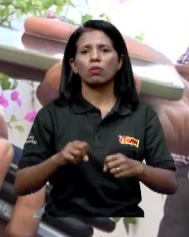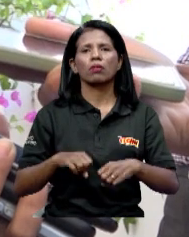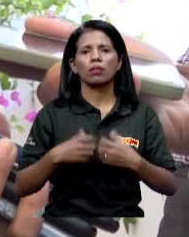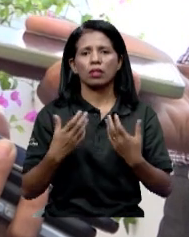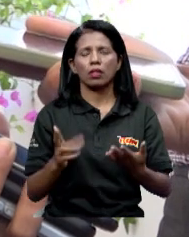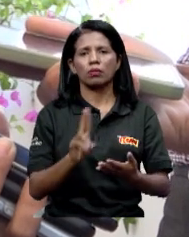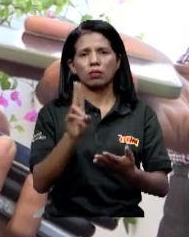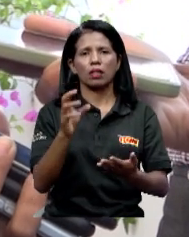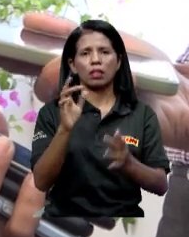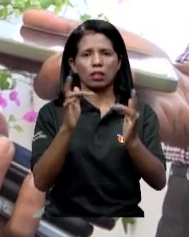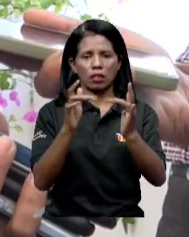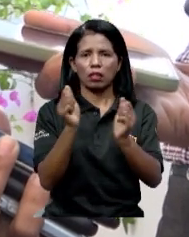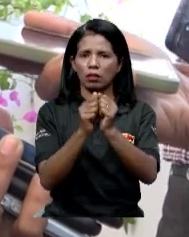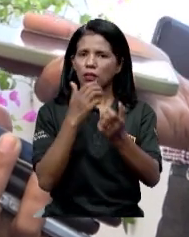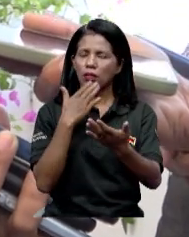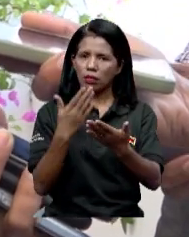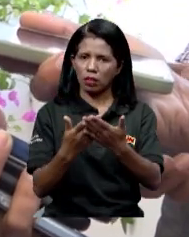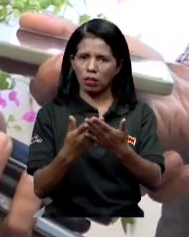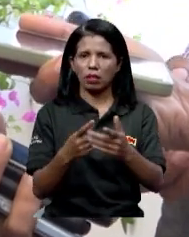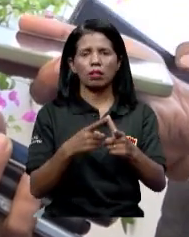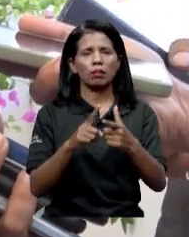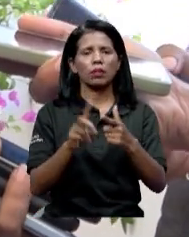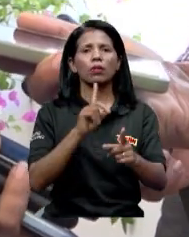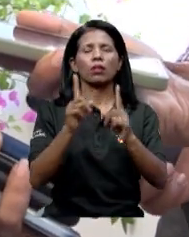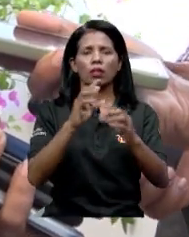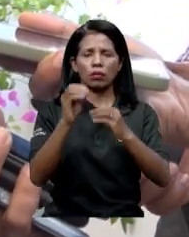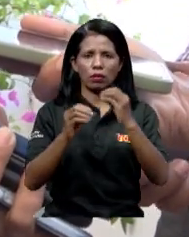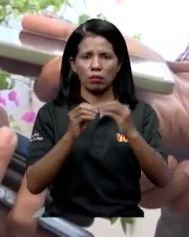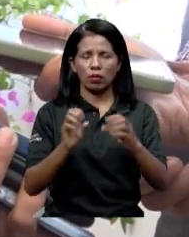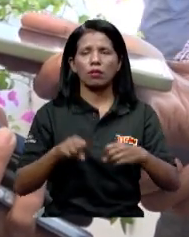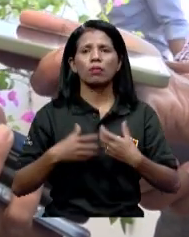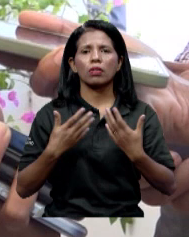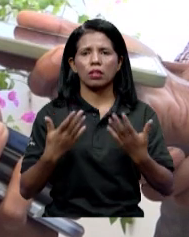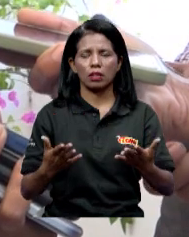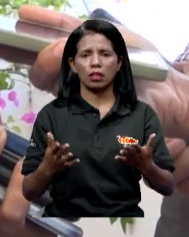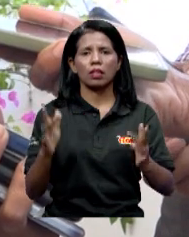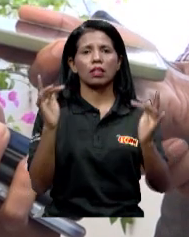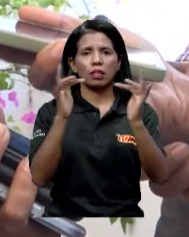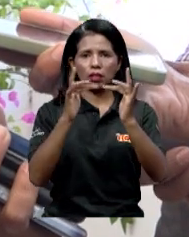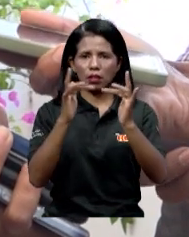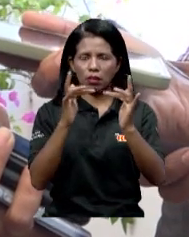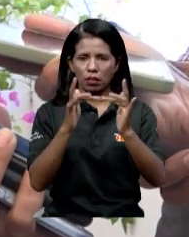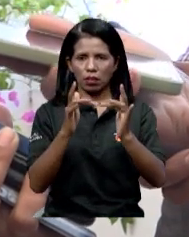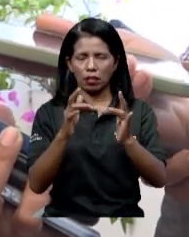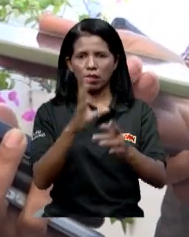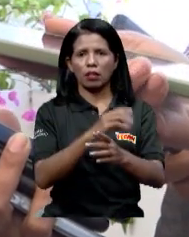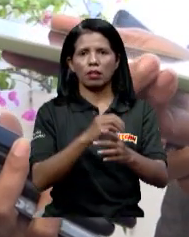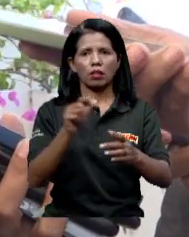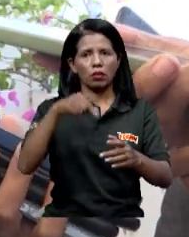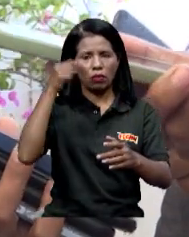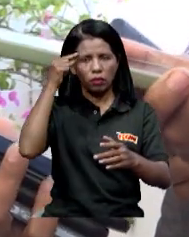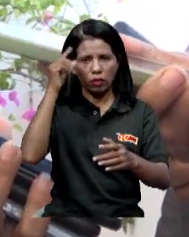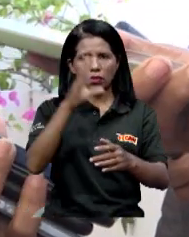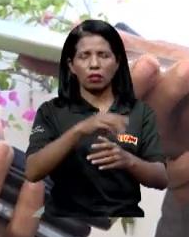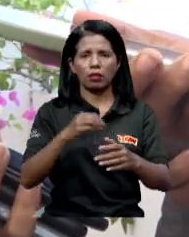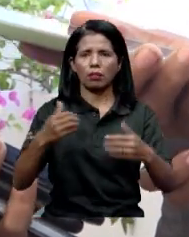dia. Segundo, Kulia Konaba Uinsa usa a plataforma digital governo nian